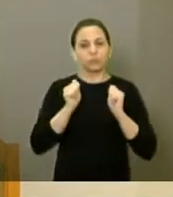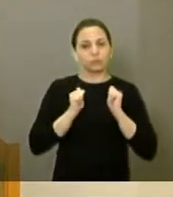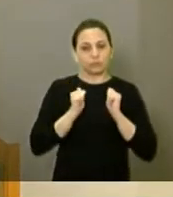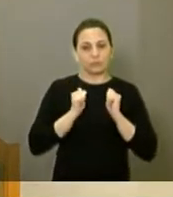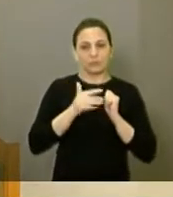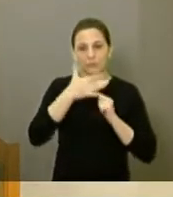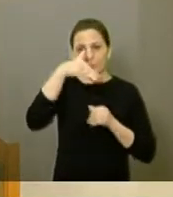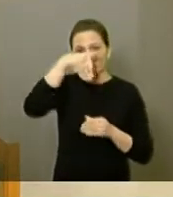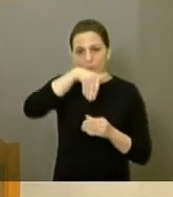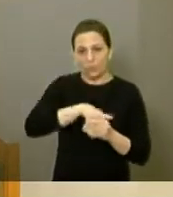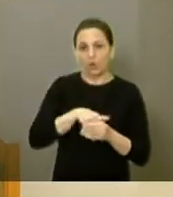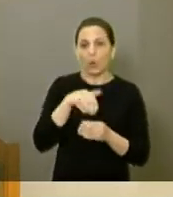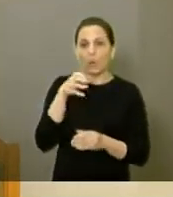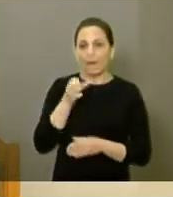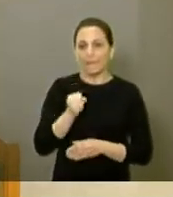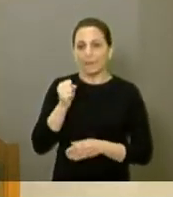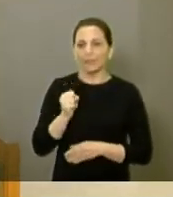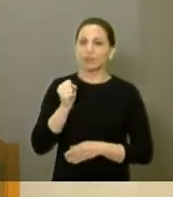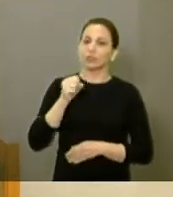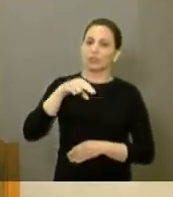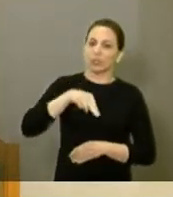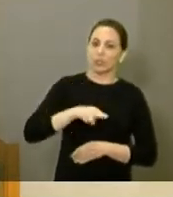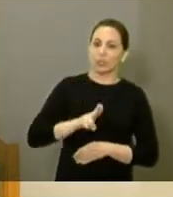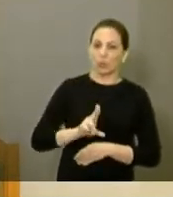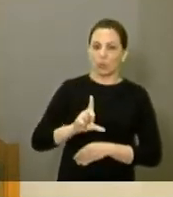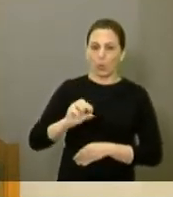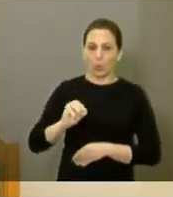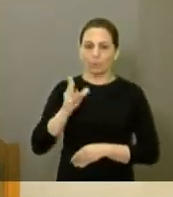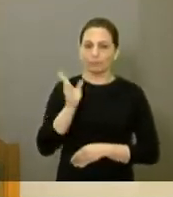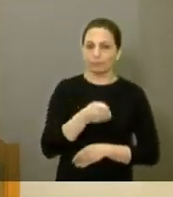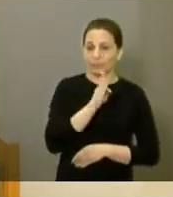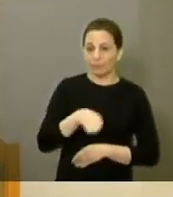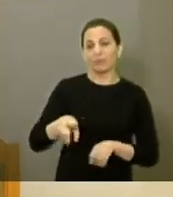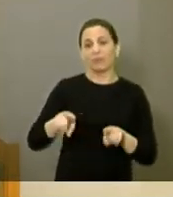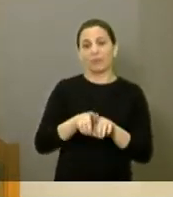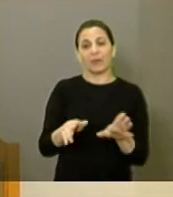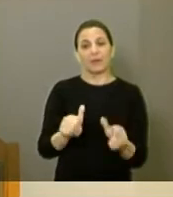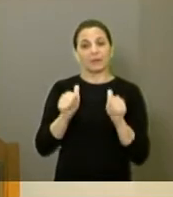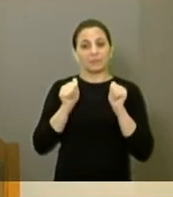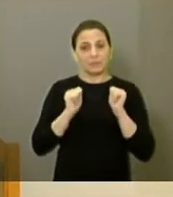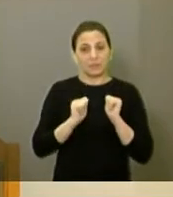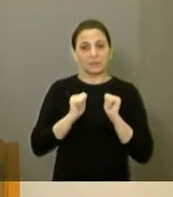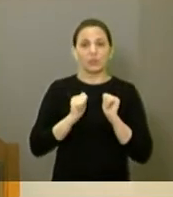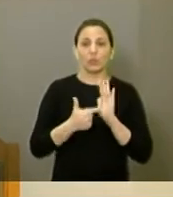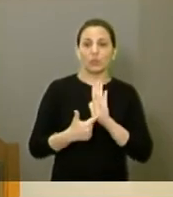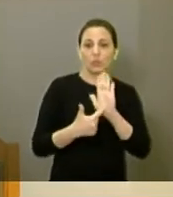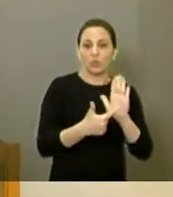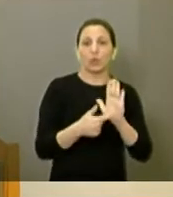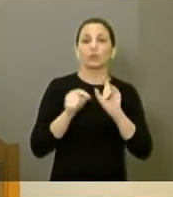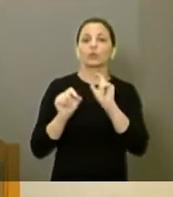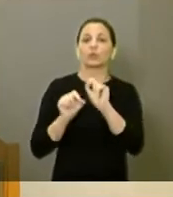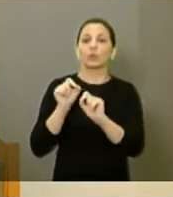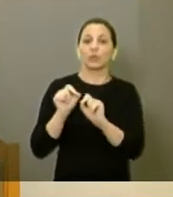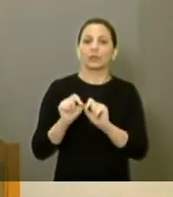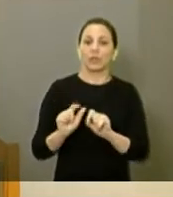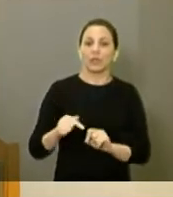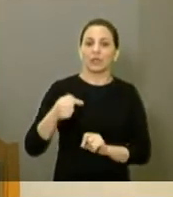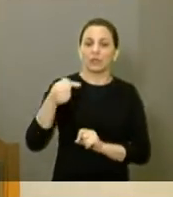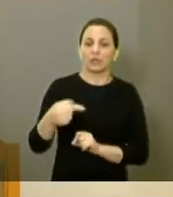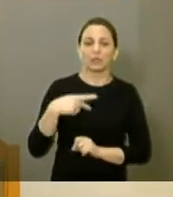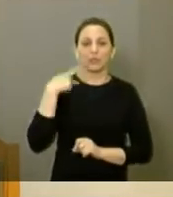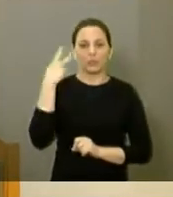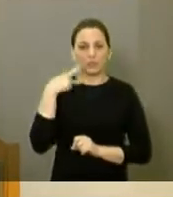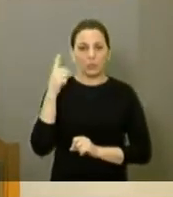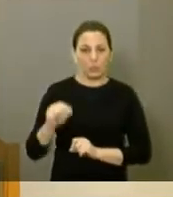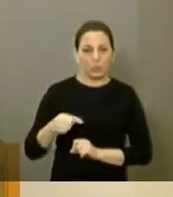votos brancos e nulos mas principalmente das abstenções deixa aí uma carga muito forte sobre a próxima câmara o